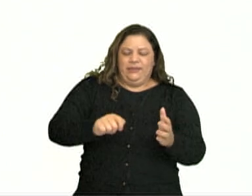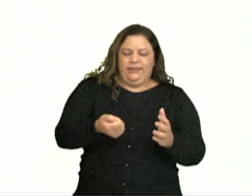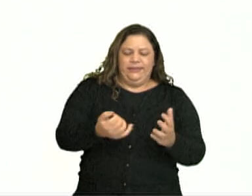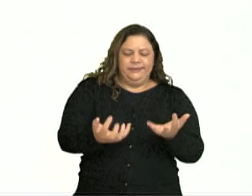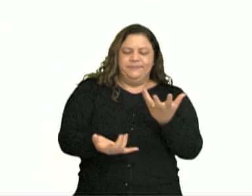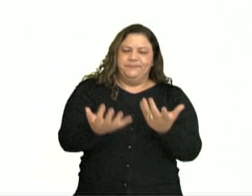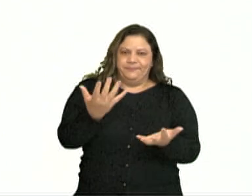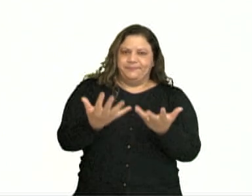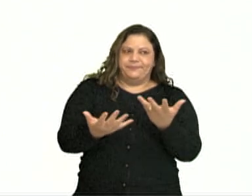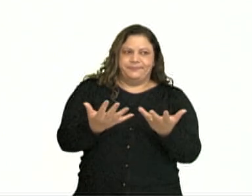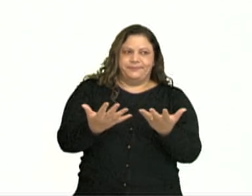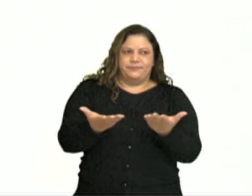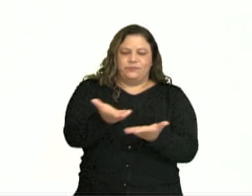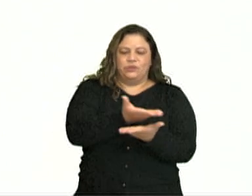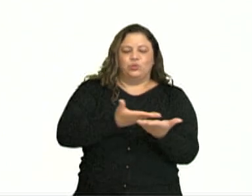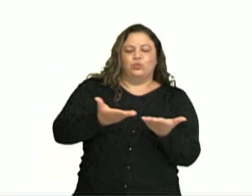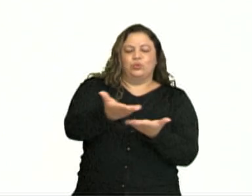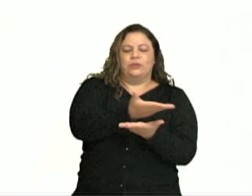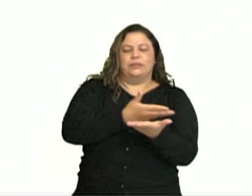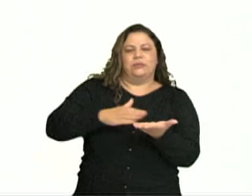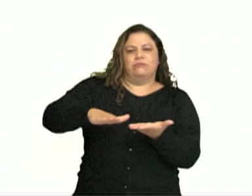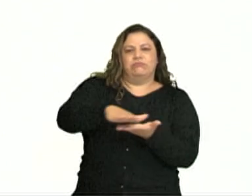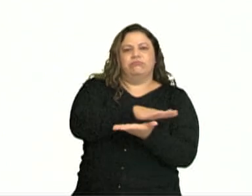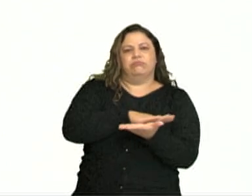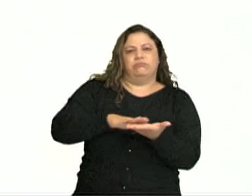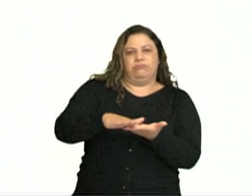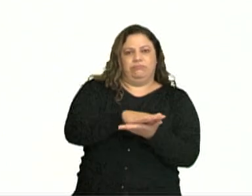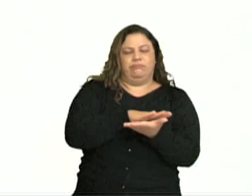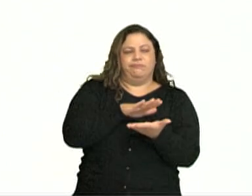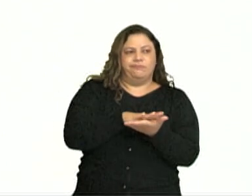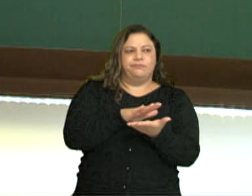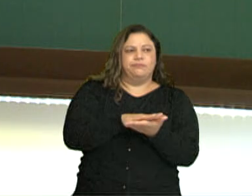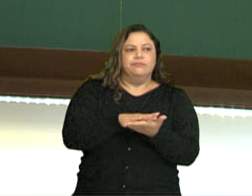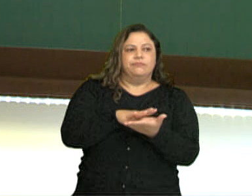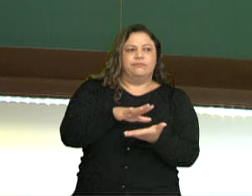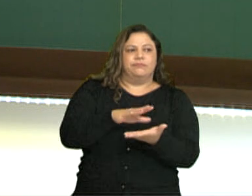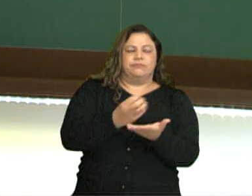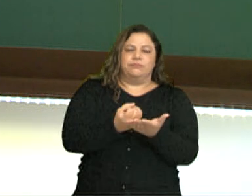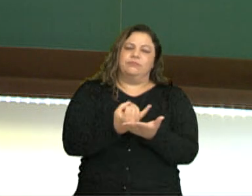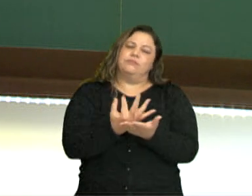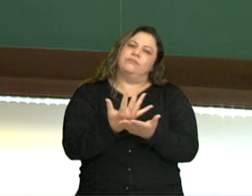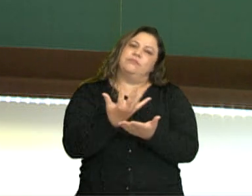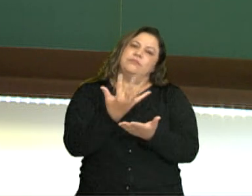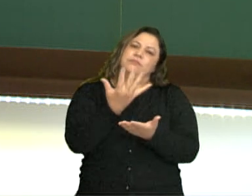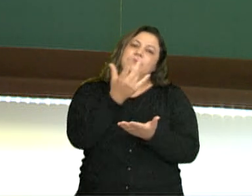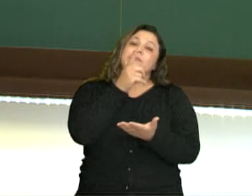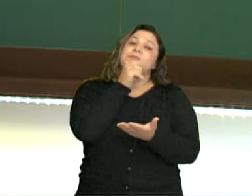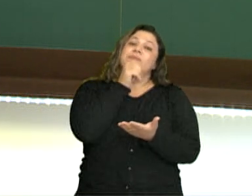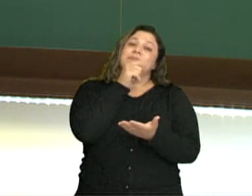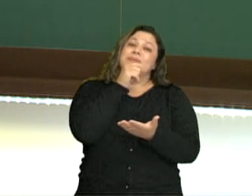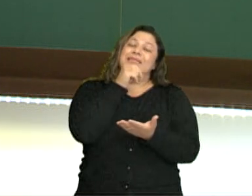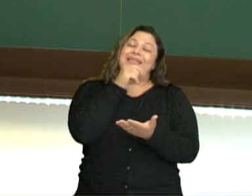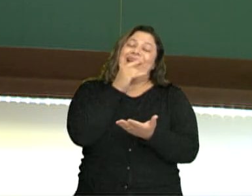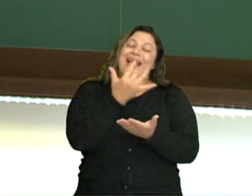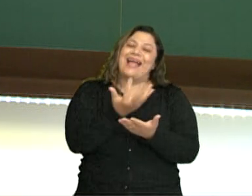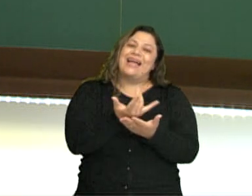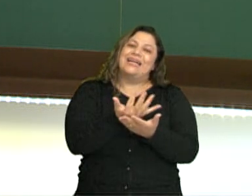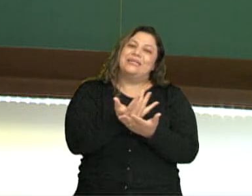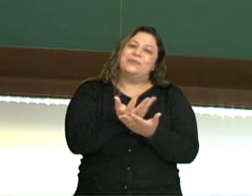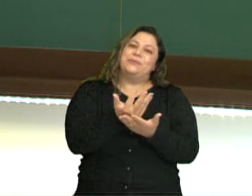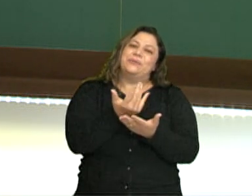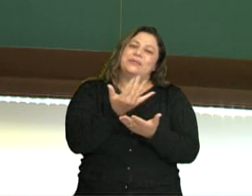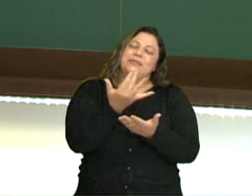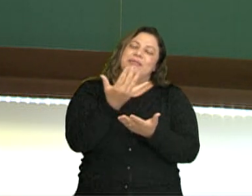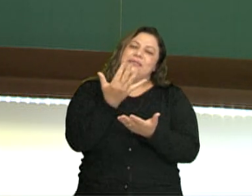ali sem chama. Temos a convecção, que acontece aqui quando a água que está líquida é aquecida, né, ela fica